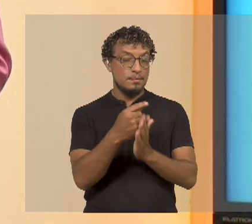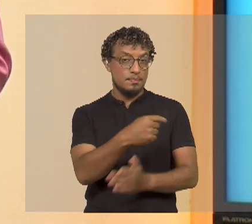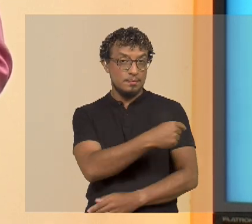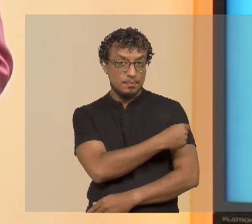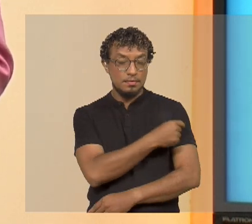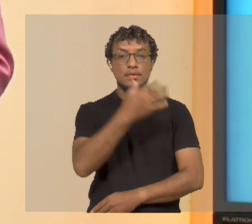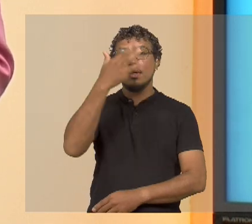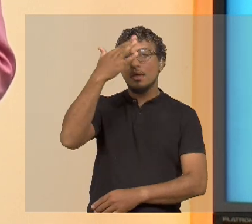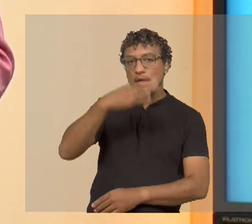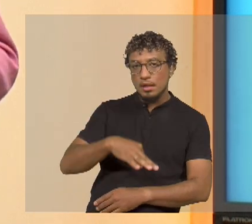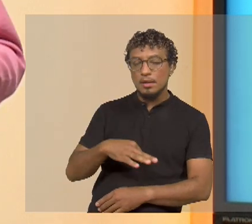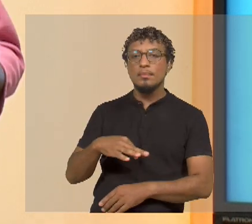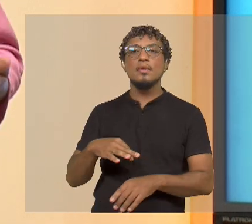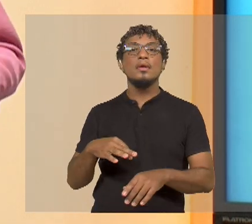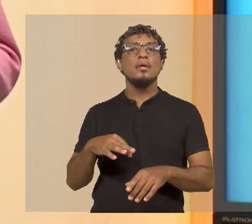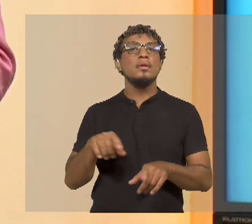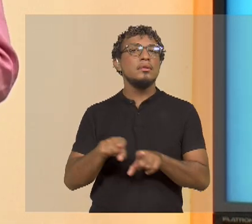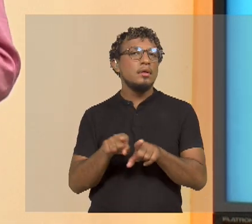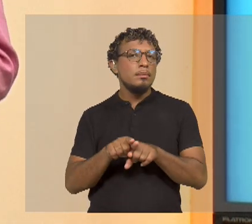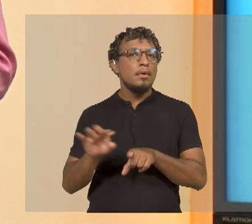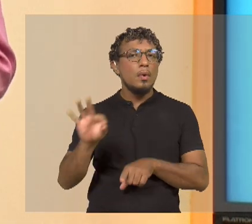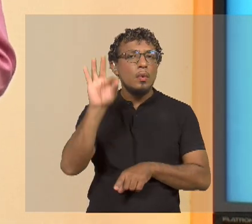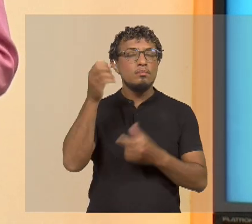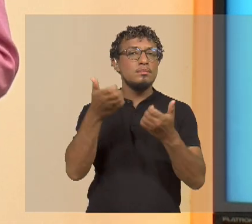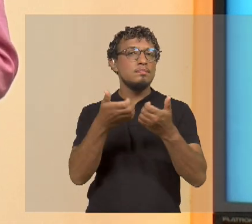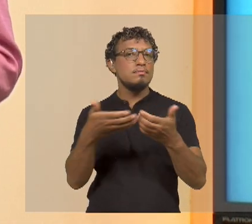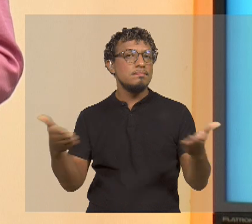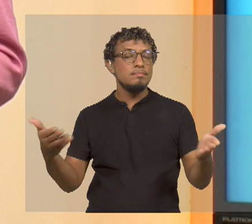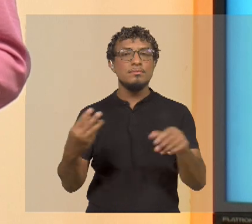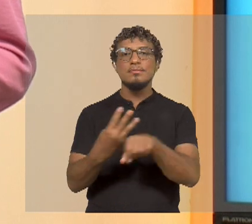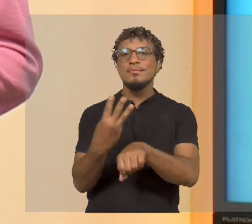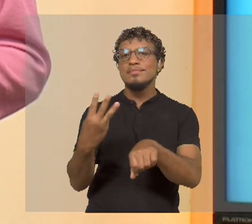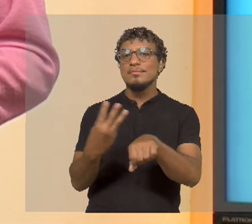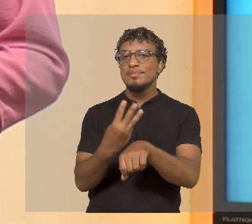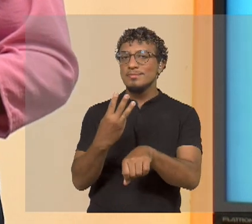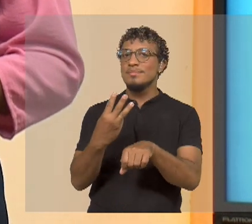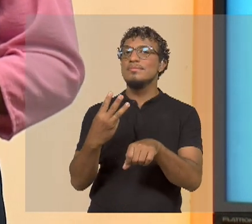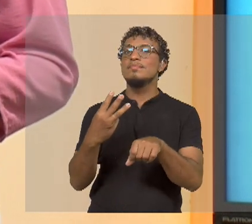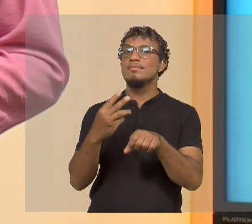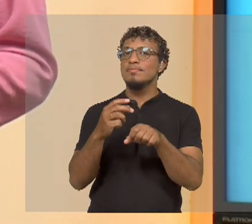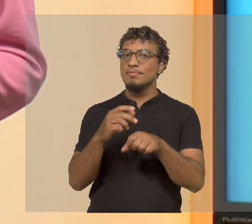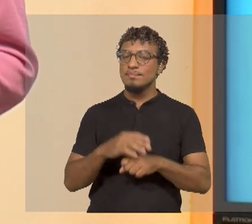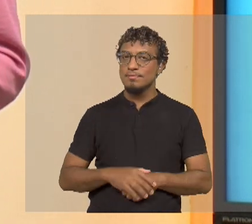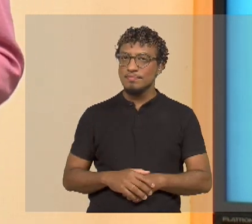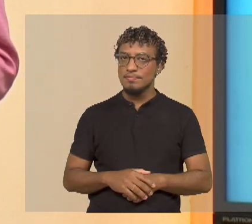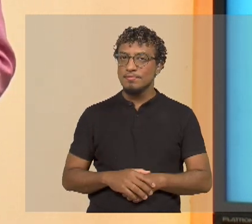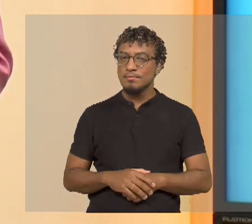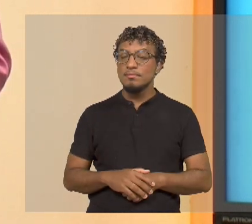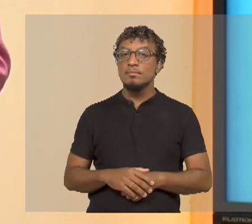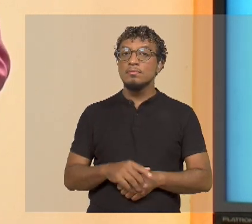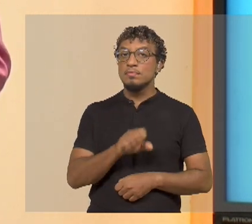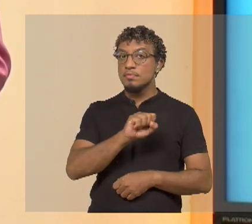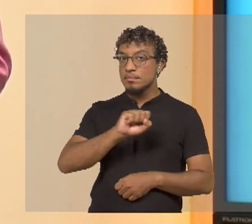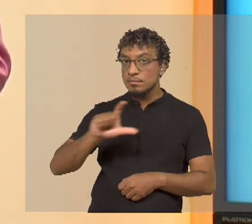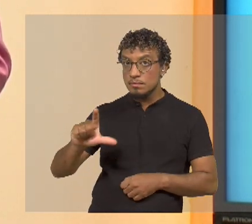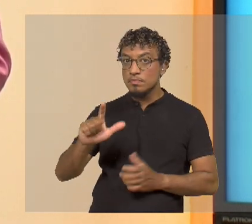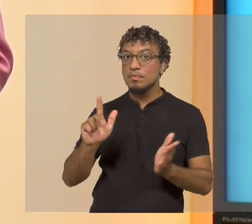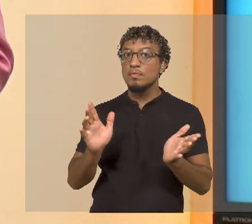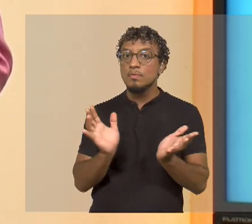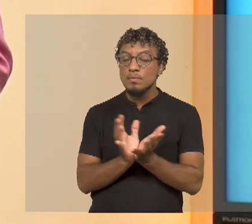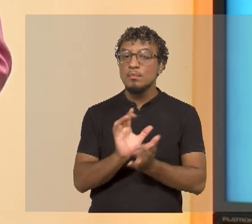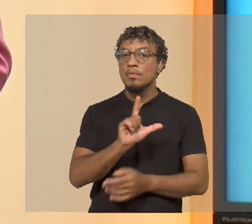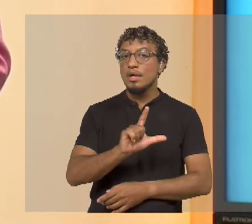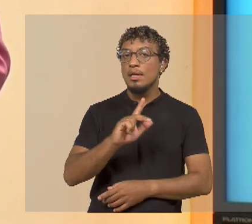UFMA lança canal no WhatsApp para a comunidade acadêmica. São Luís recebe o Campeonato Brasileiro de Levantamentos de Peso